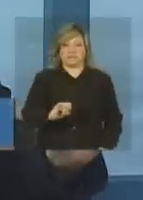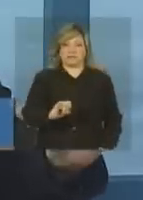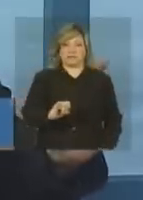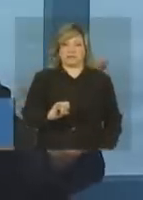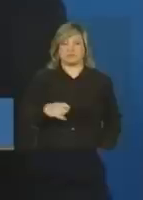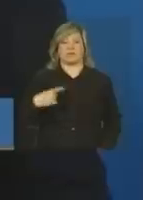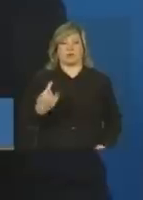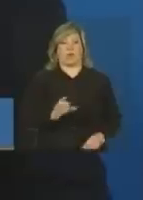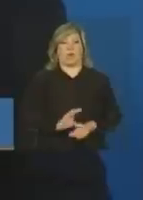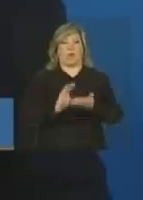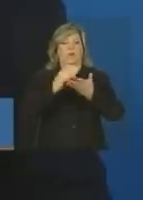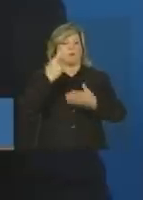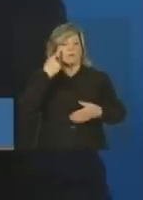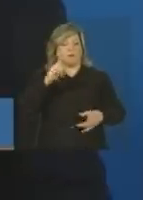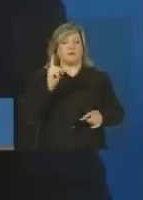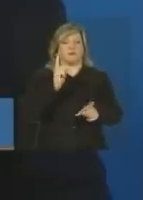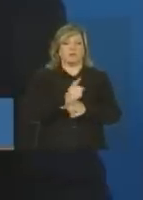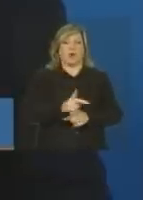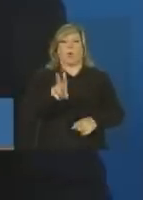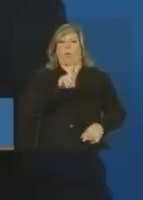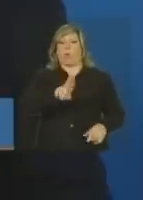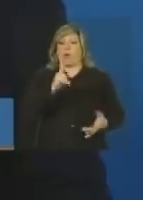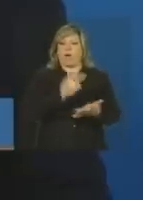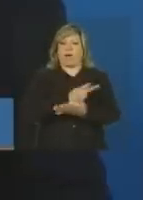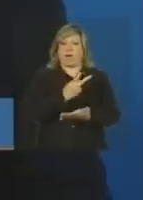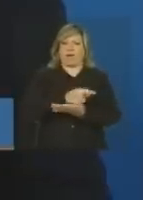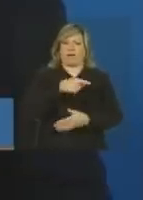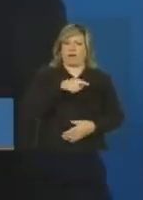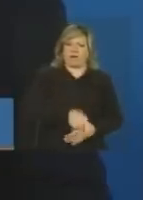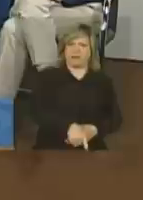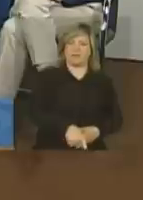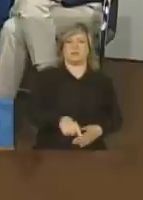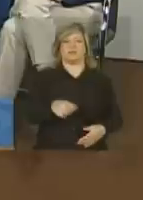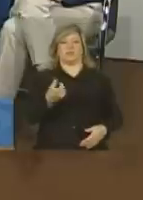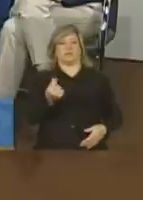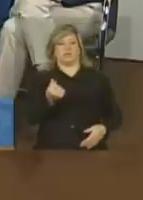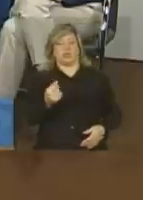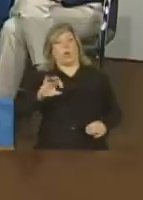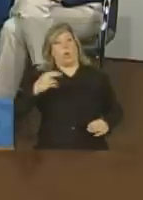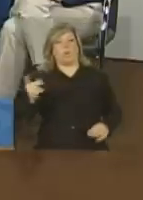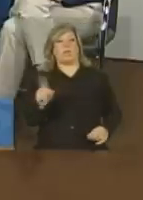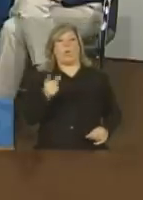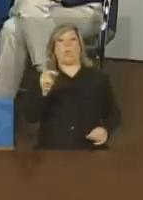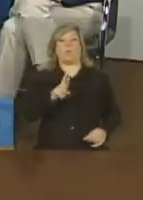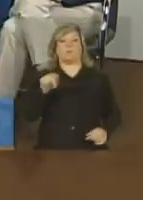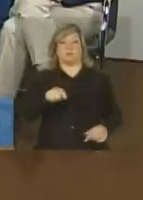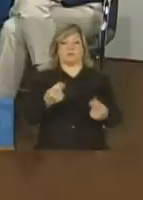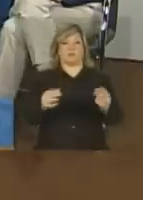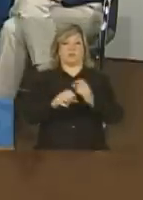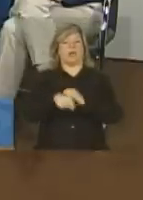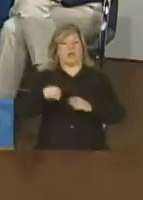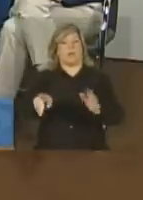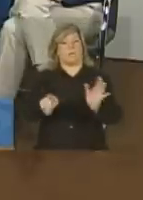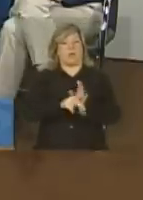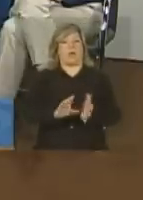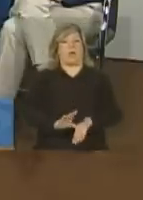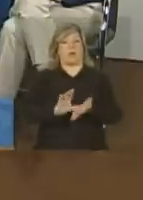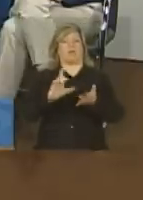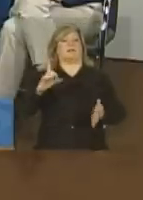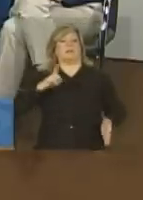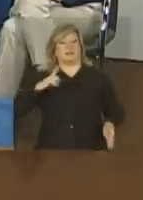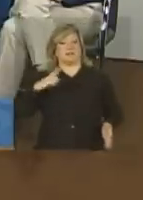Se o Conselho identificar o uso indevido ou não uso desses recursos, o próprio Conselho tem